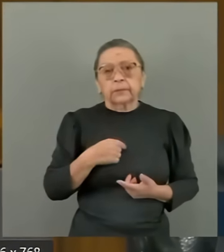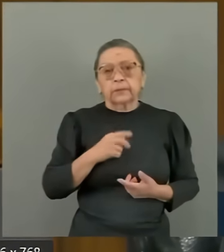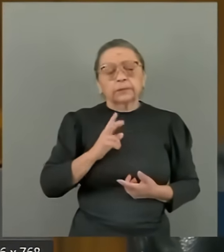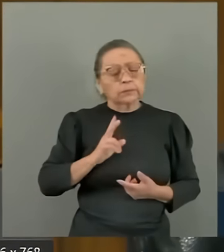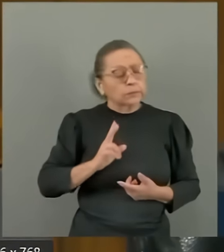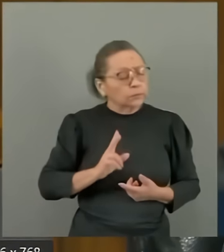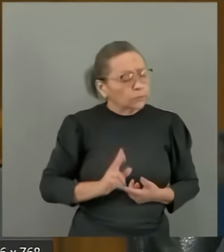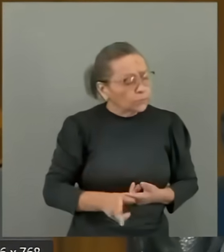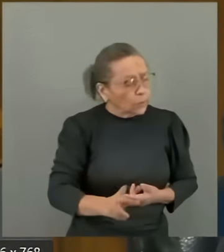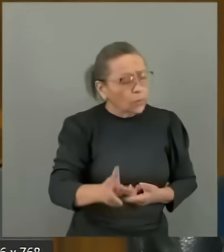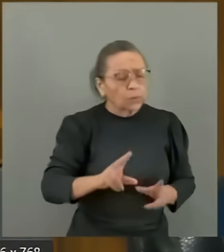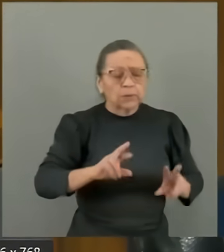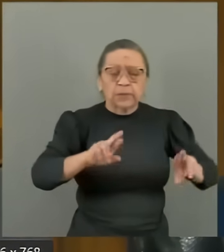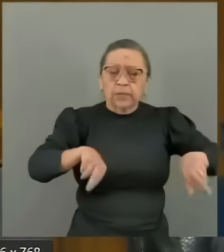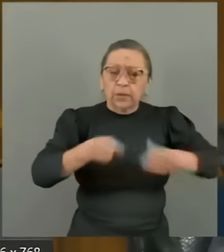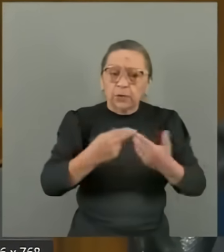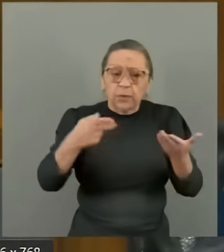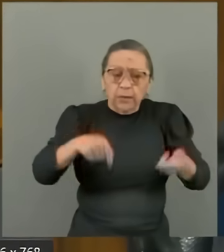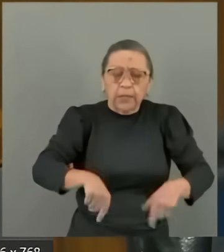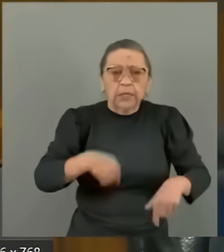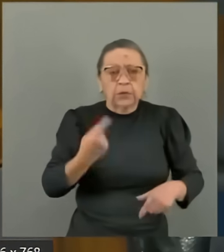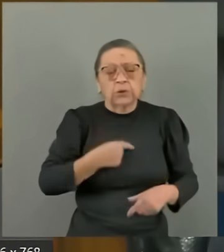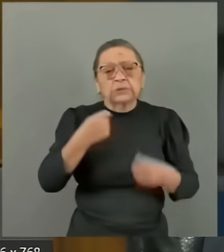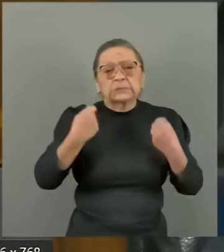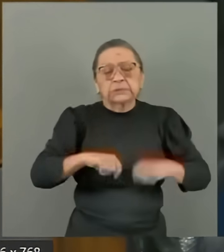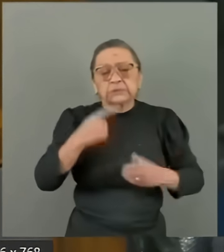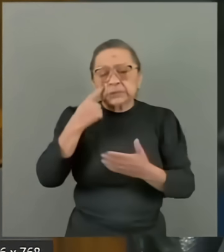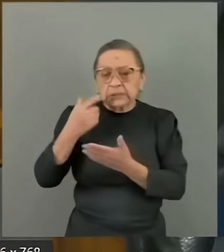nós precisamos, infelizmente, repor